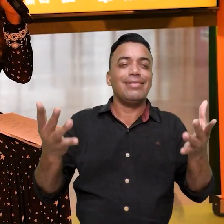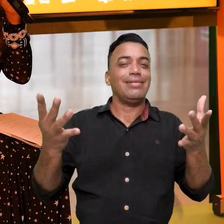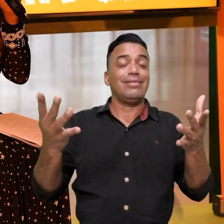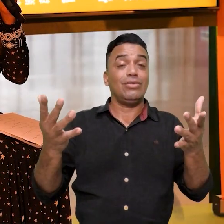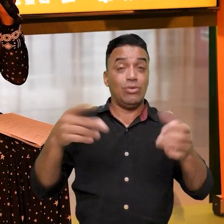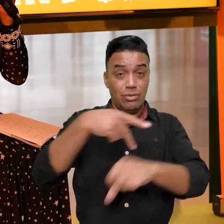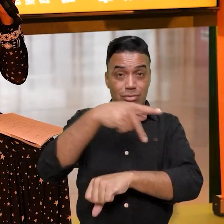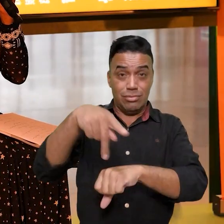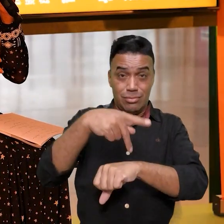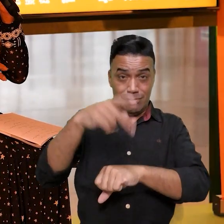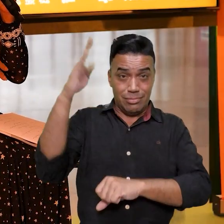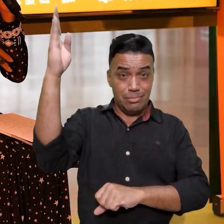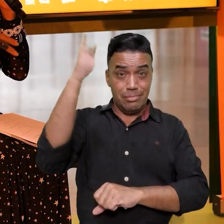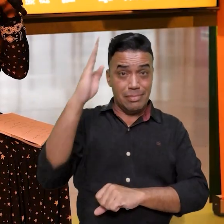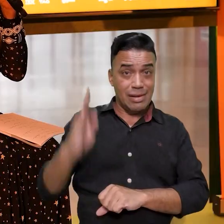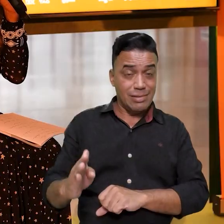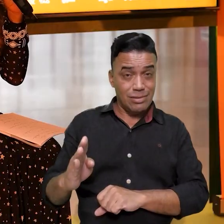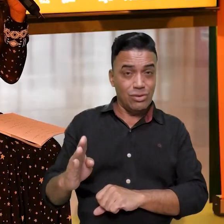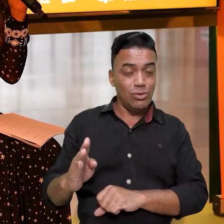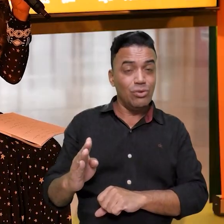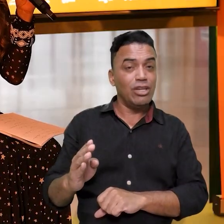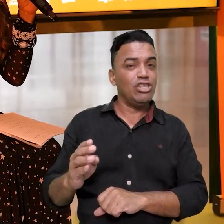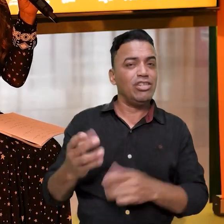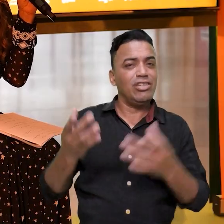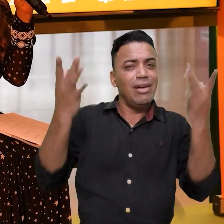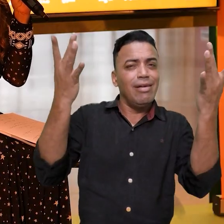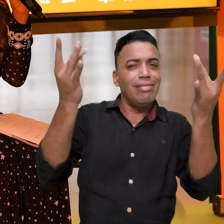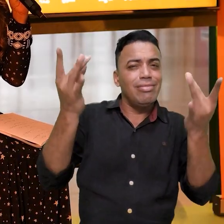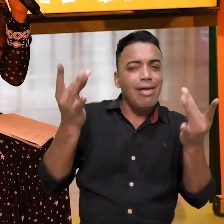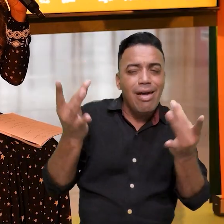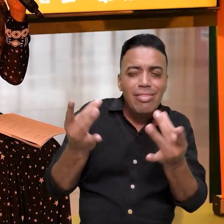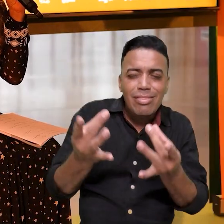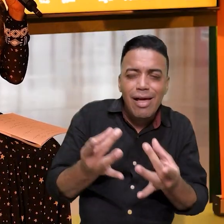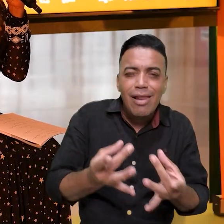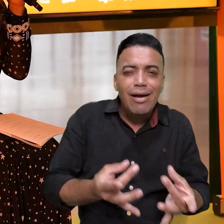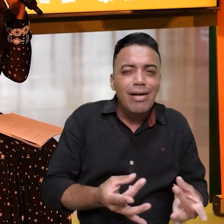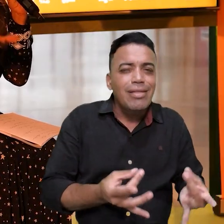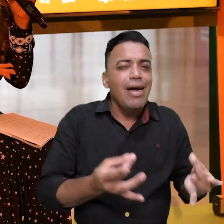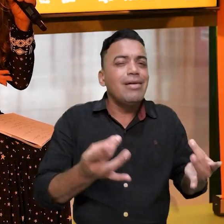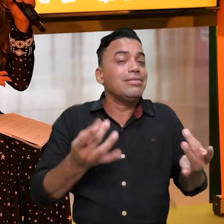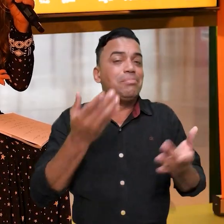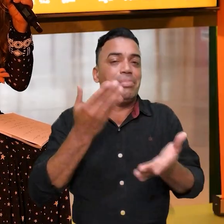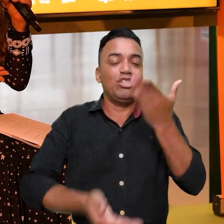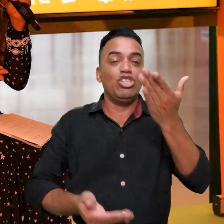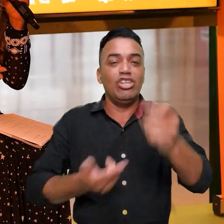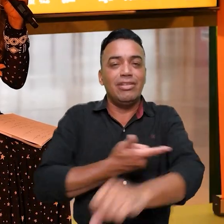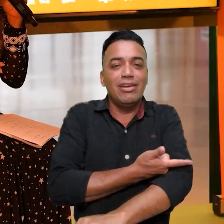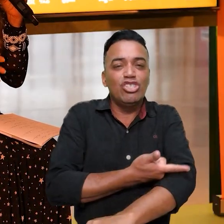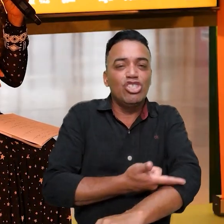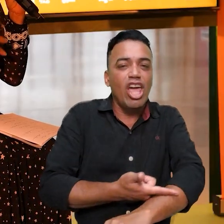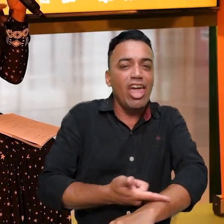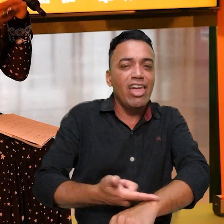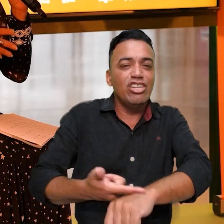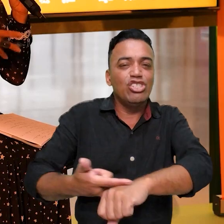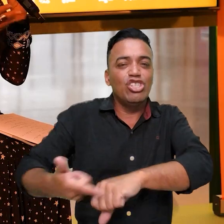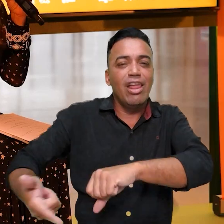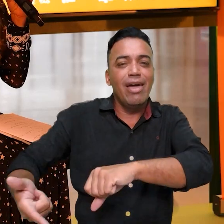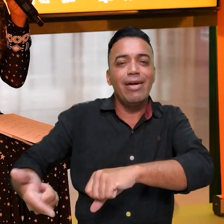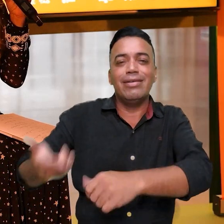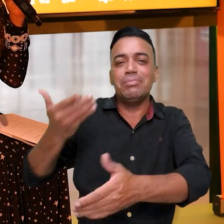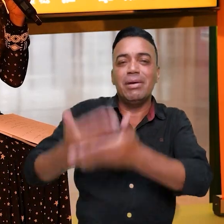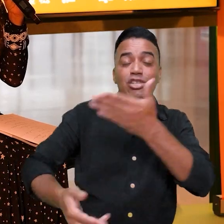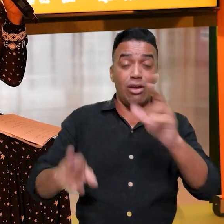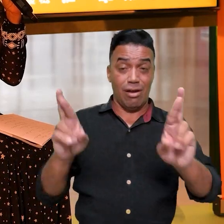que diariamente, que a gente tem a delicadeza está perdida, a gentileza está perdida, as relações